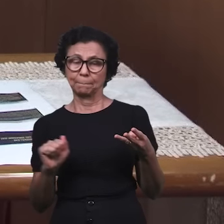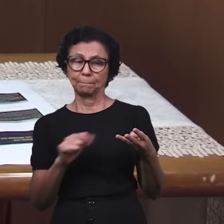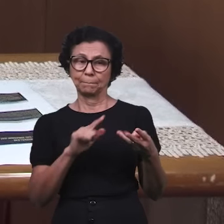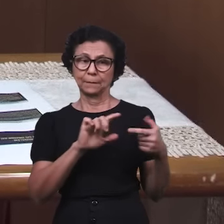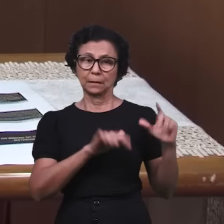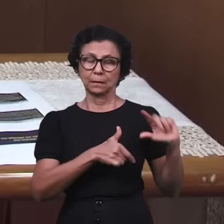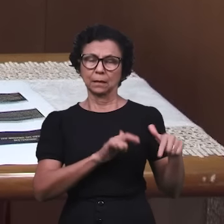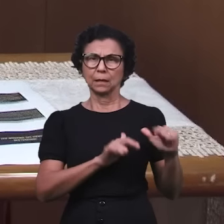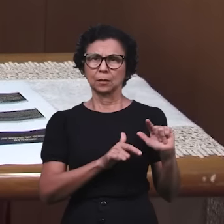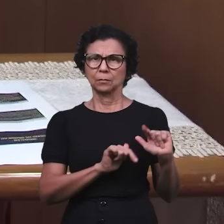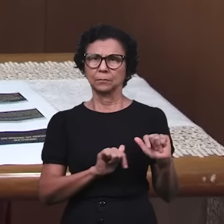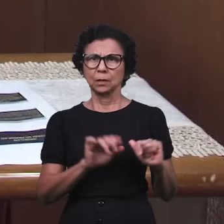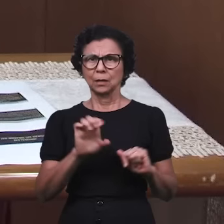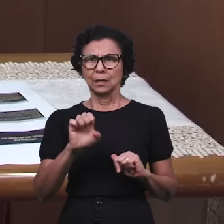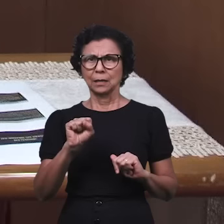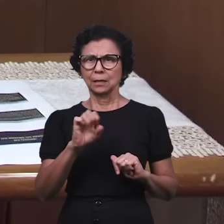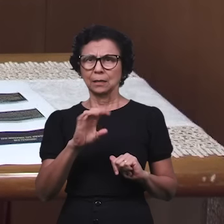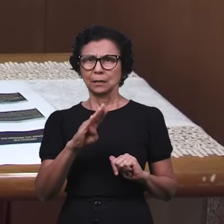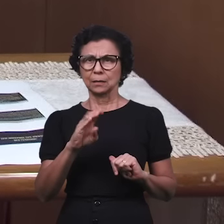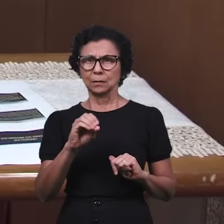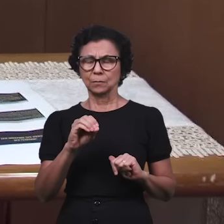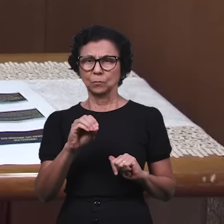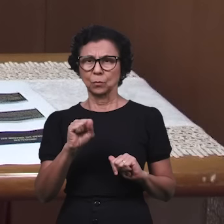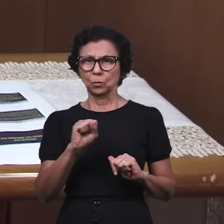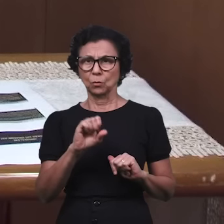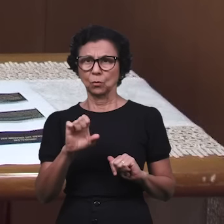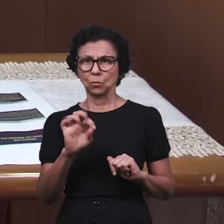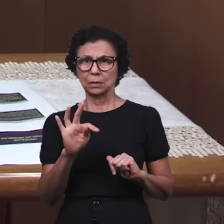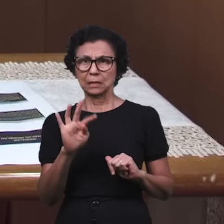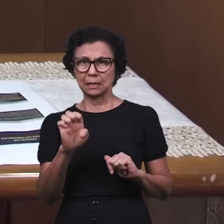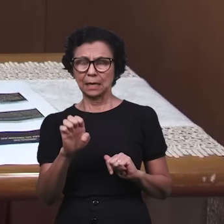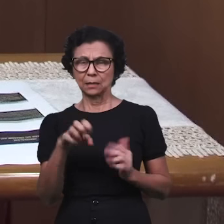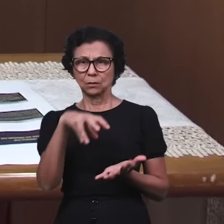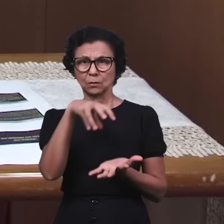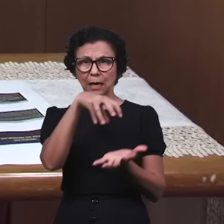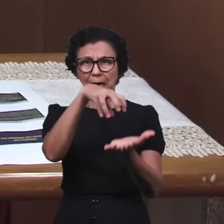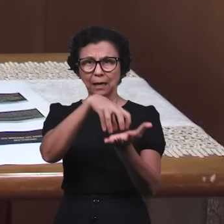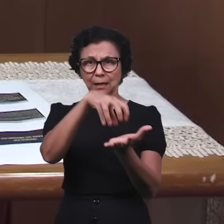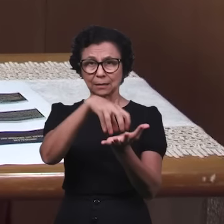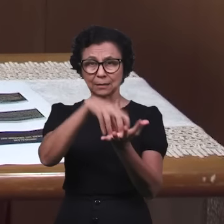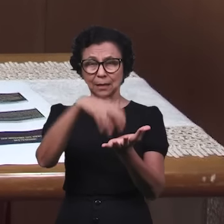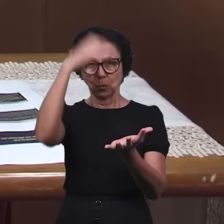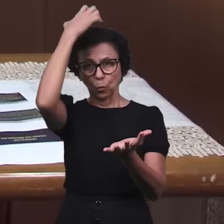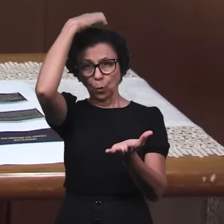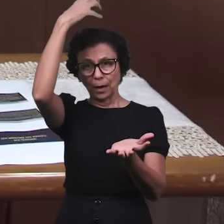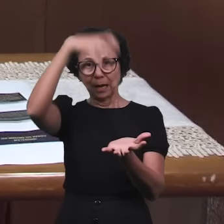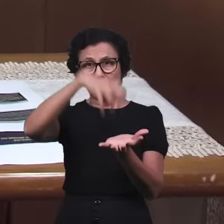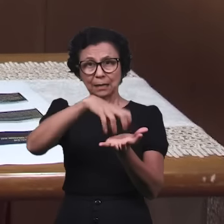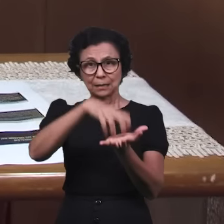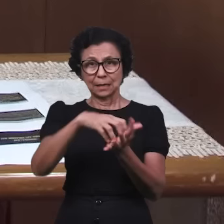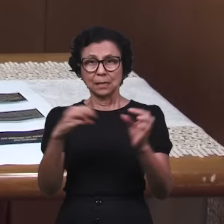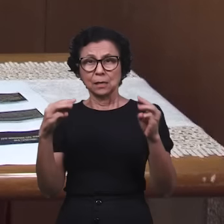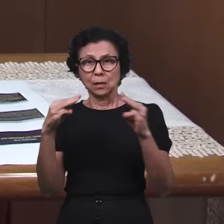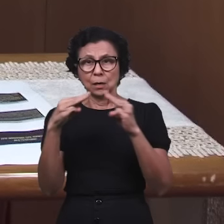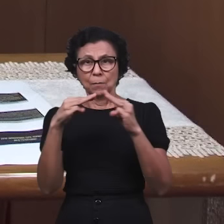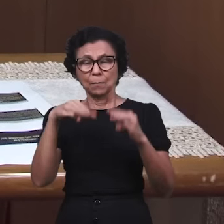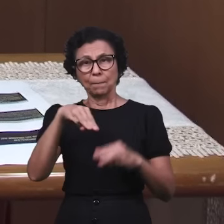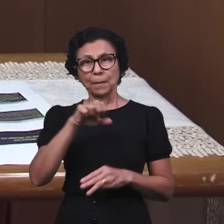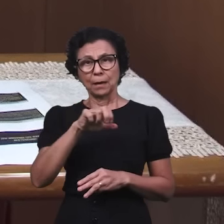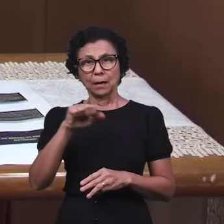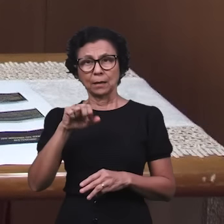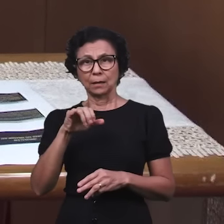Davi e Isbosete colocou a sede do reino, então, em Manaim, por esse motivo de ter se fortificado lá. Davi, por